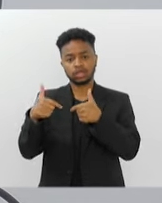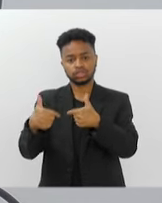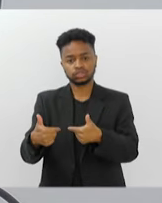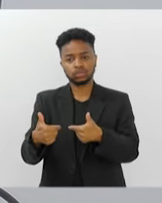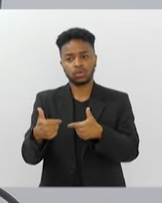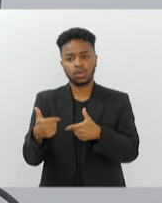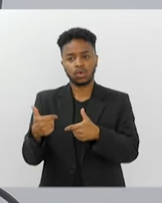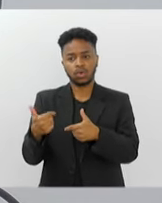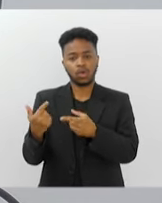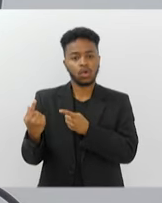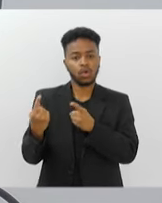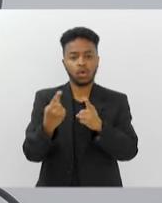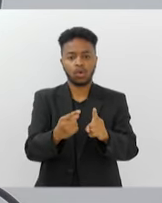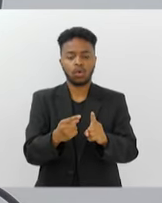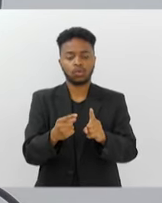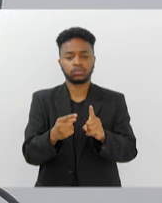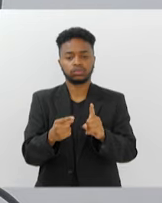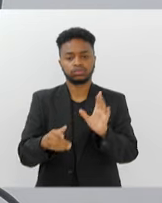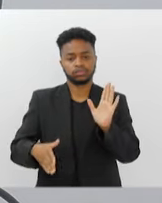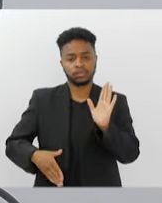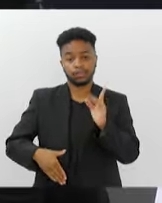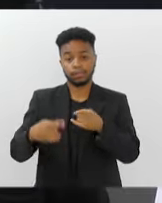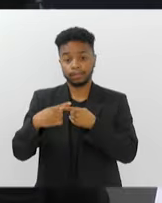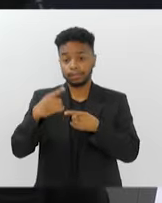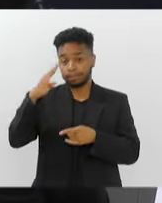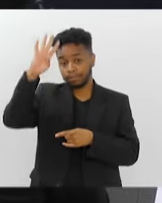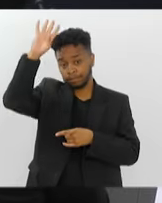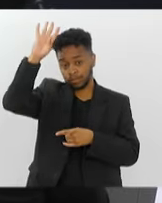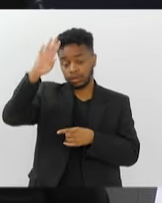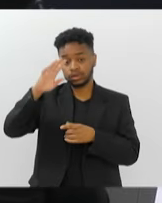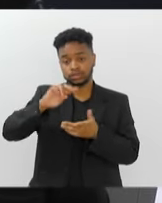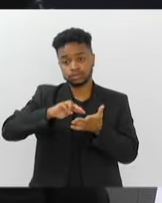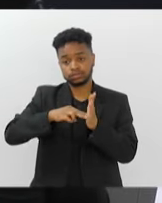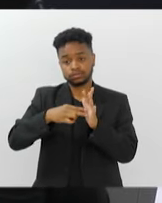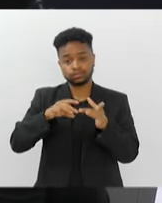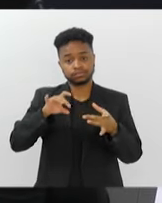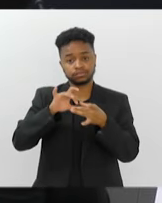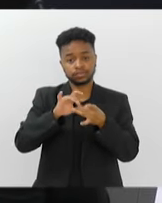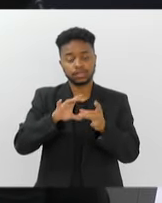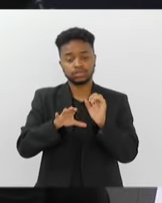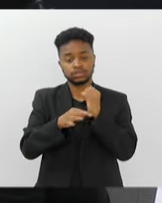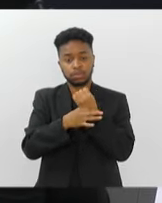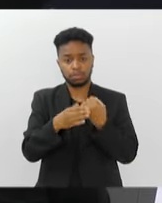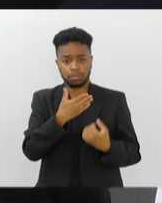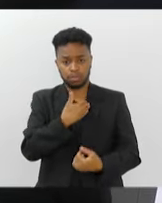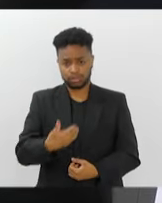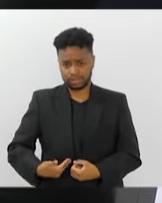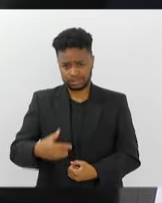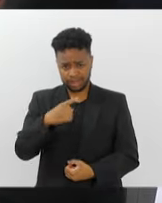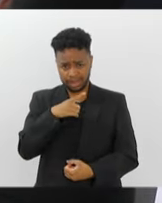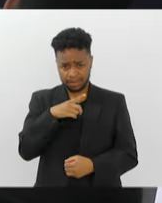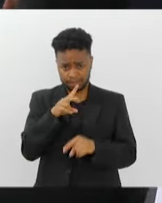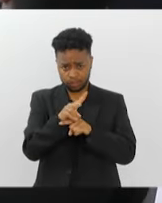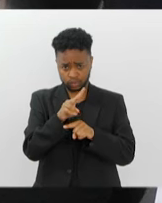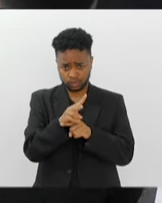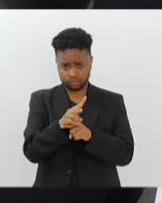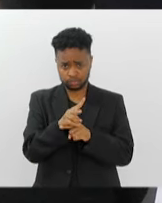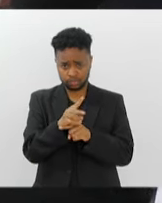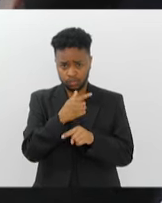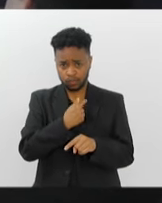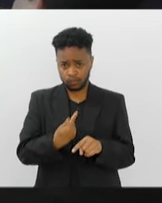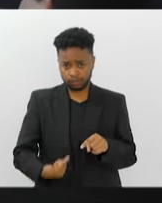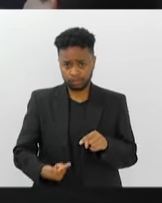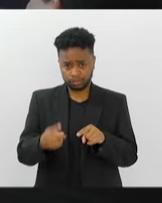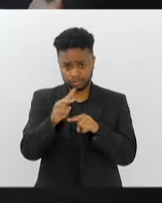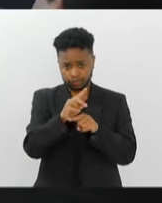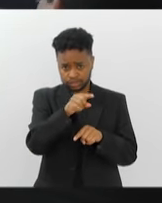organizado porque Corpo de Bombeiros é Segurança Pública amo sim vossa excelência Tem algum tipo de proteção do Governo do Estado a sua vida